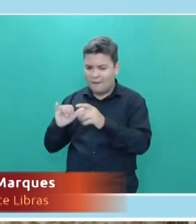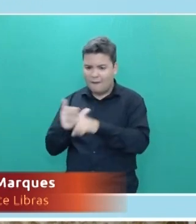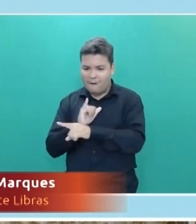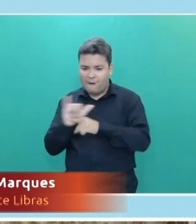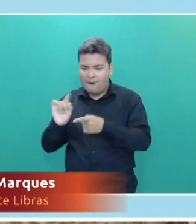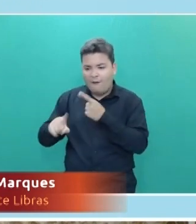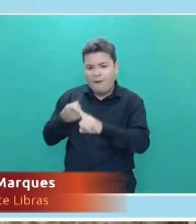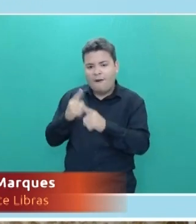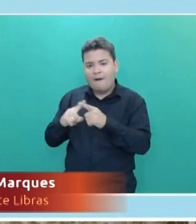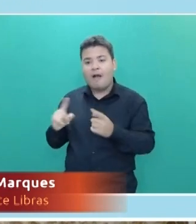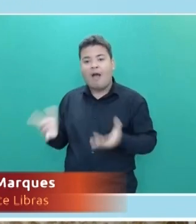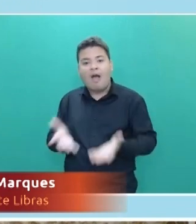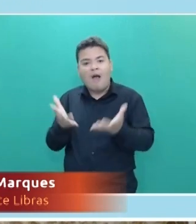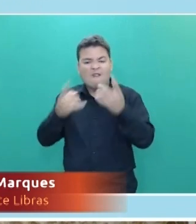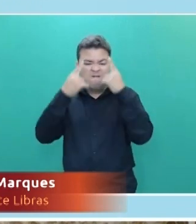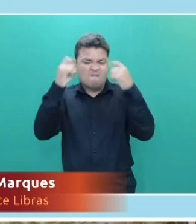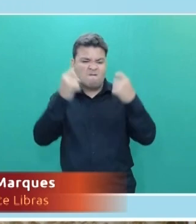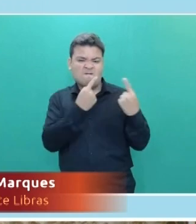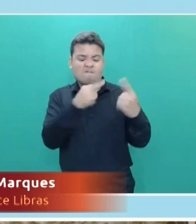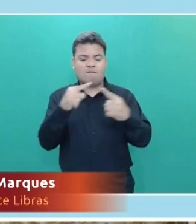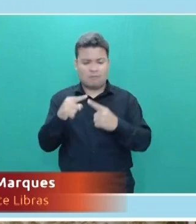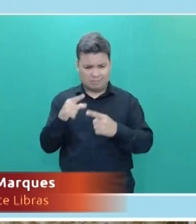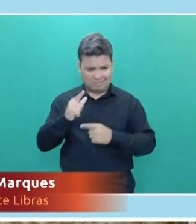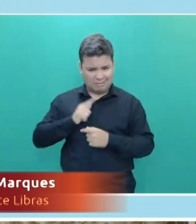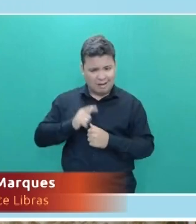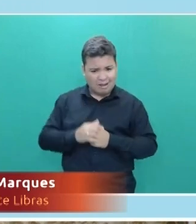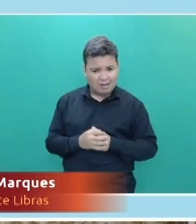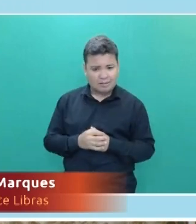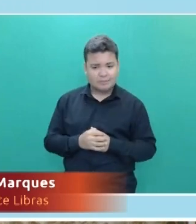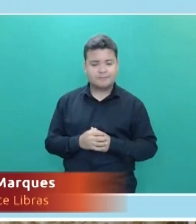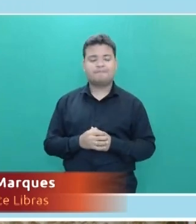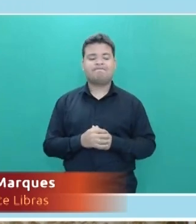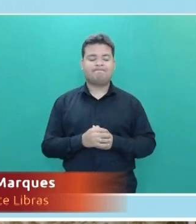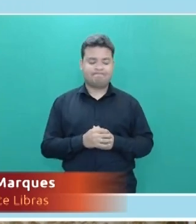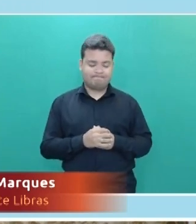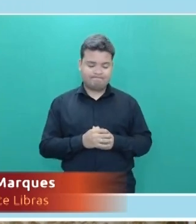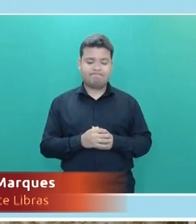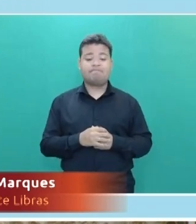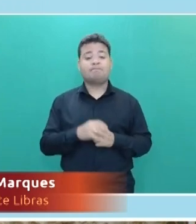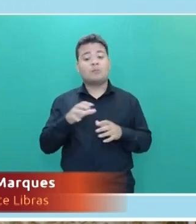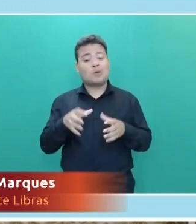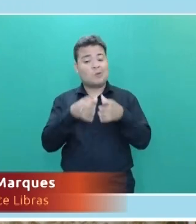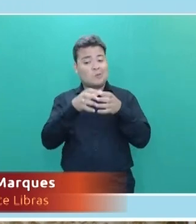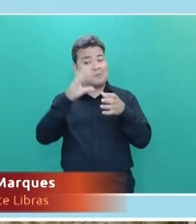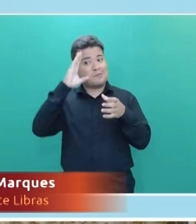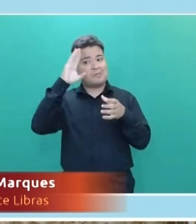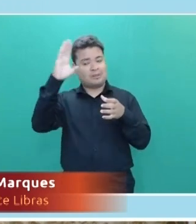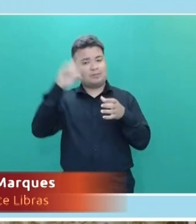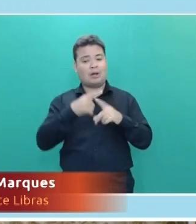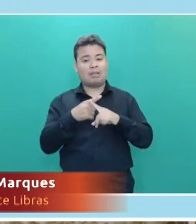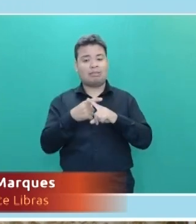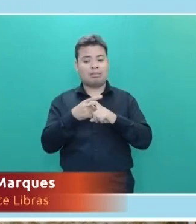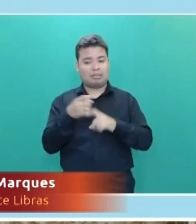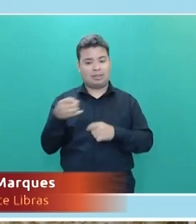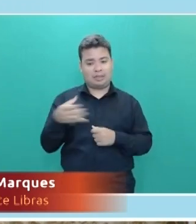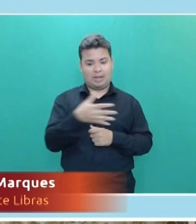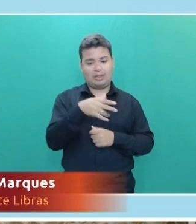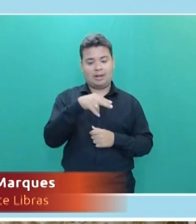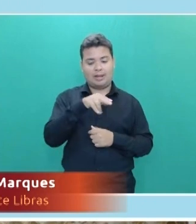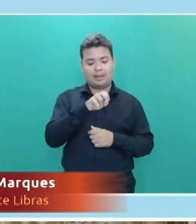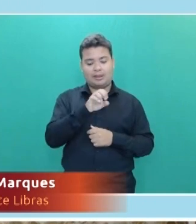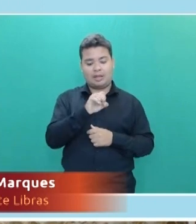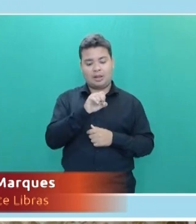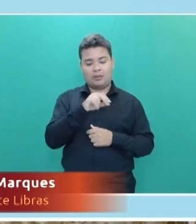violência. sim. Os grupos, sobretudo os grupos neonazistas, né? Em Goiânia